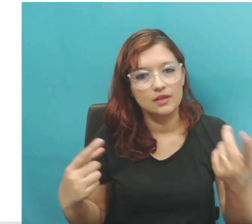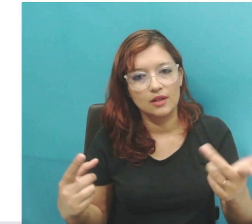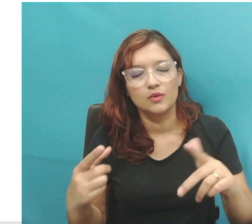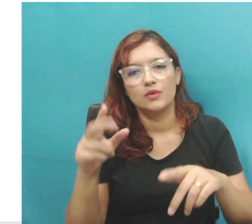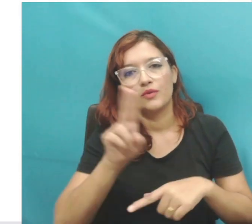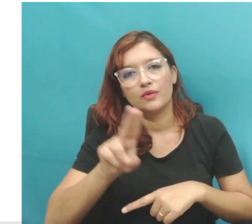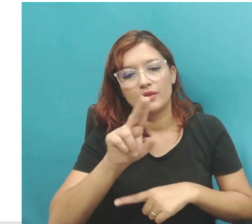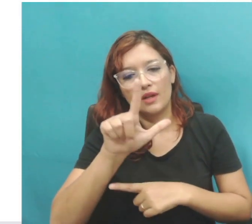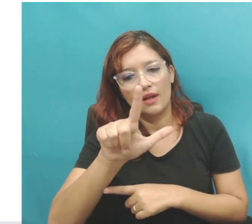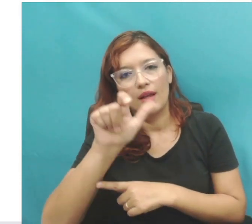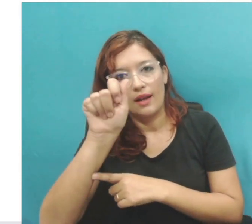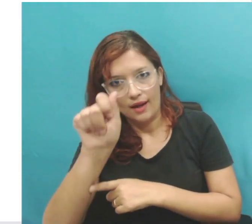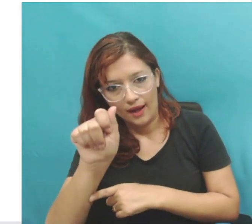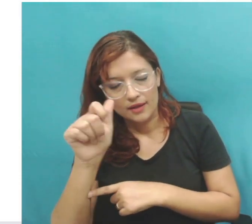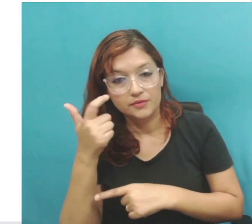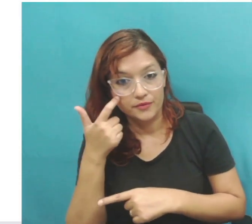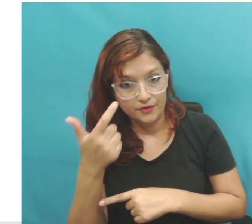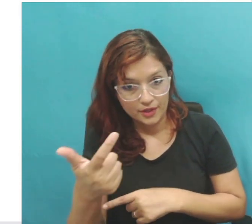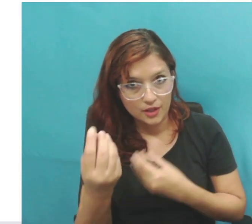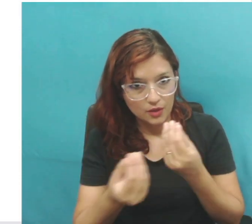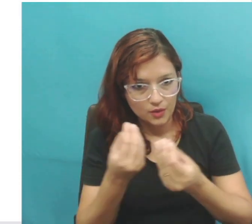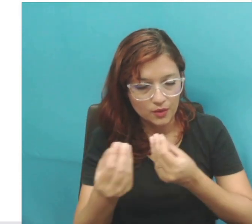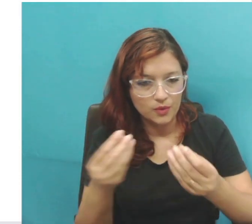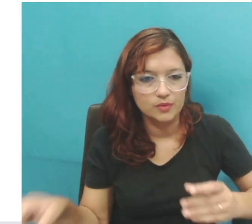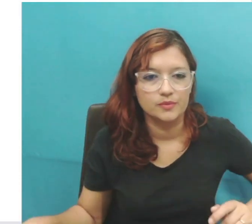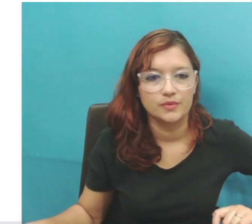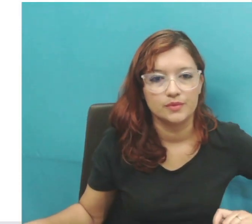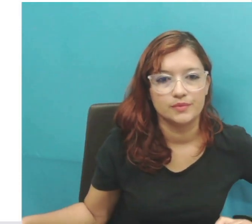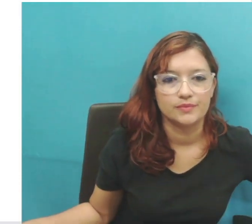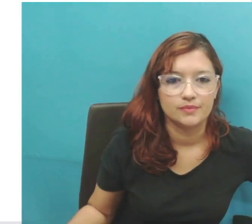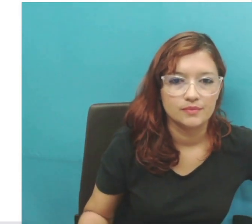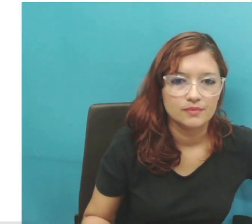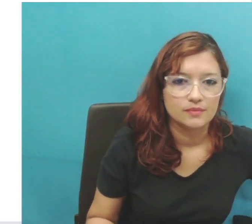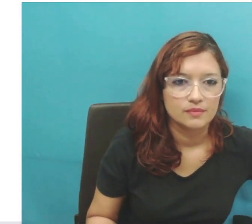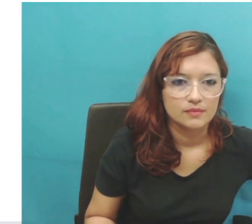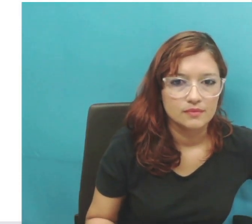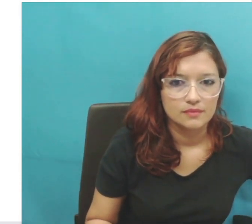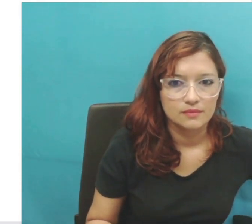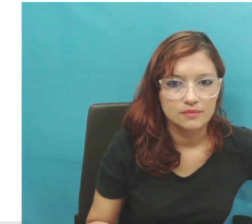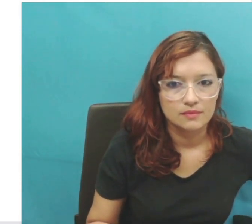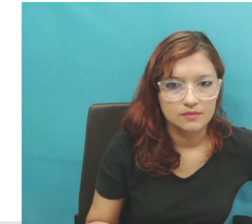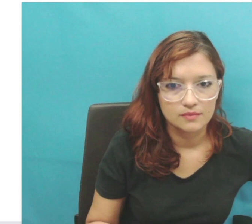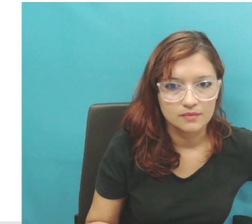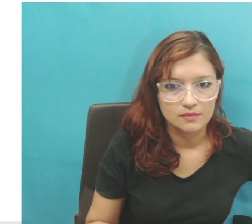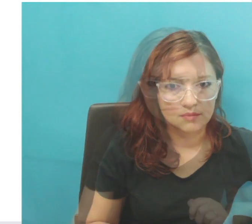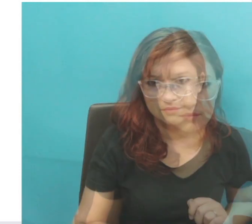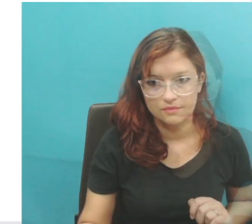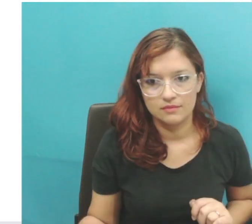conta, uma palavra feminina, então eu vou usar lá, porque é correspondente.